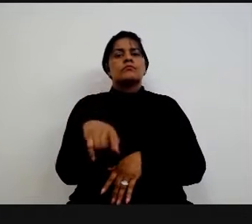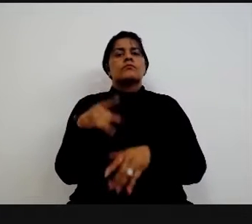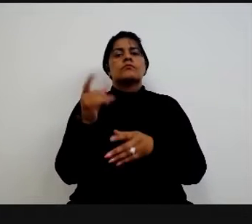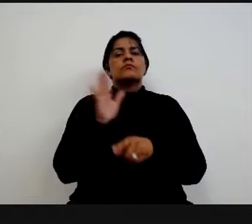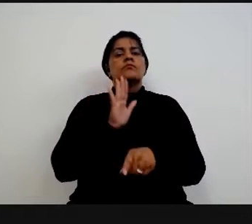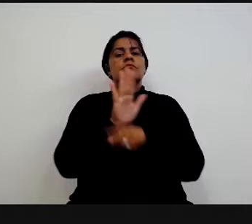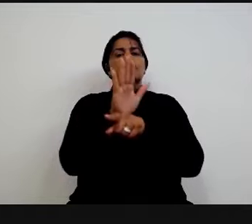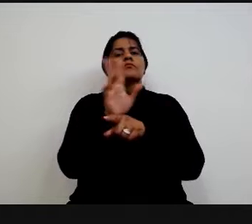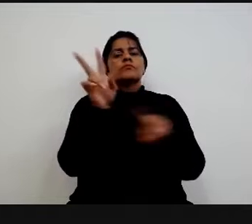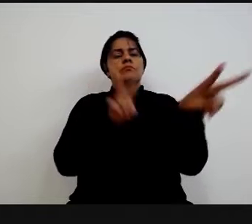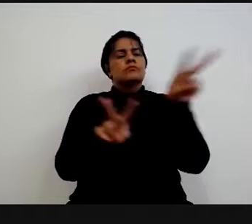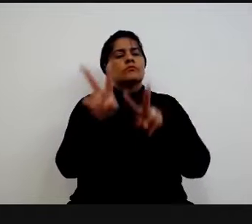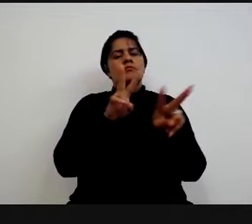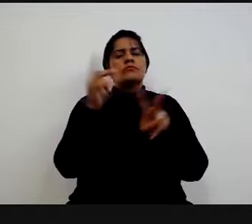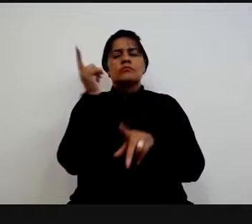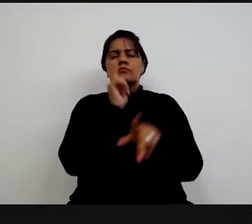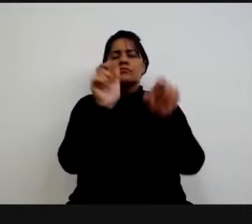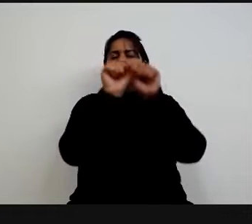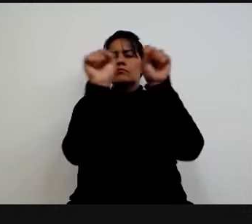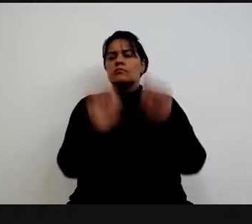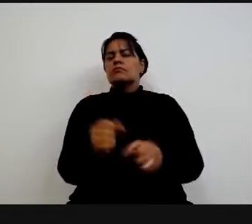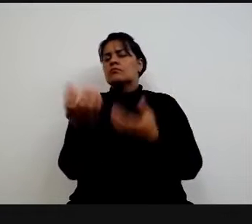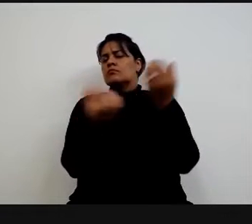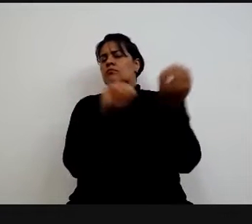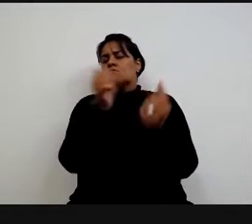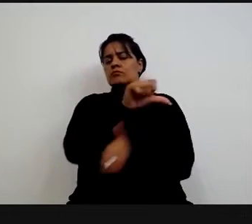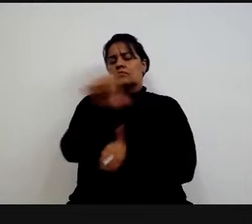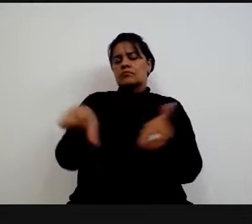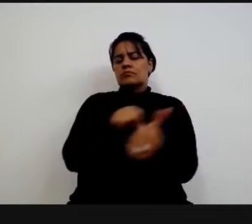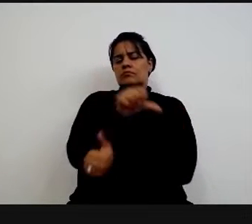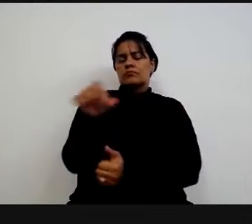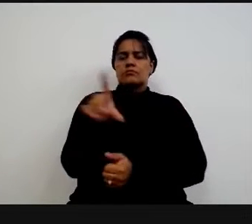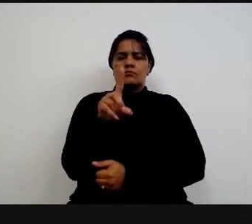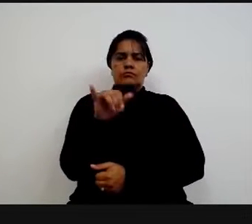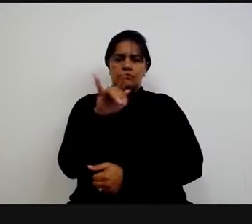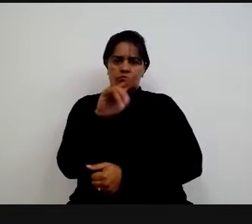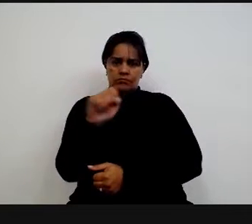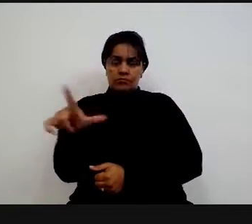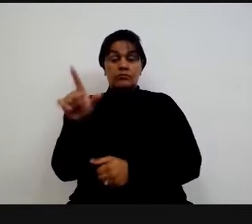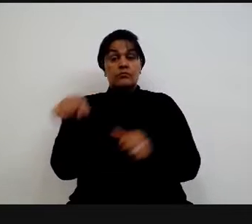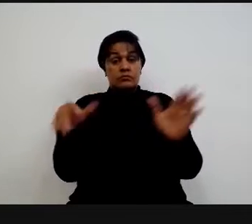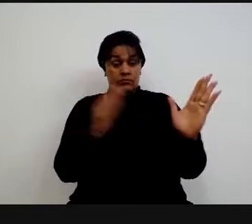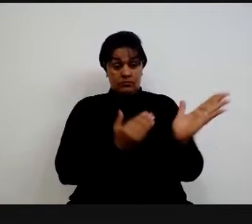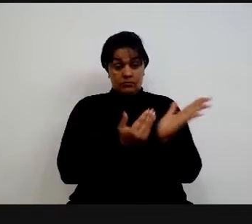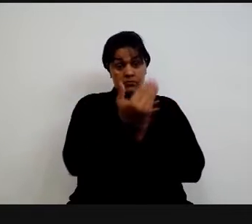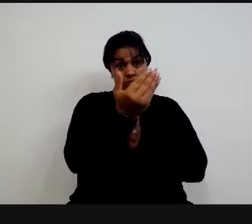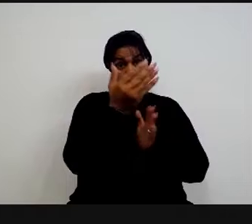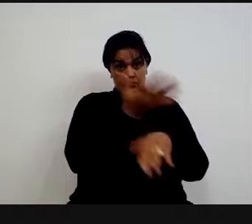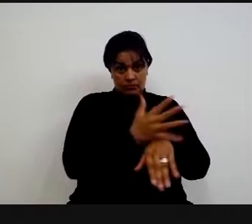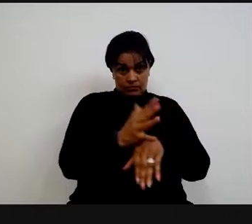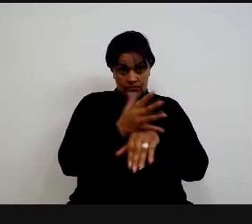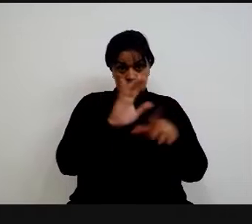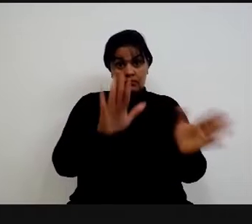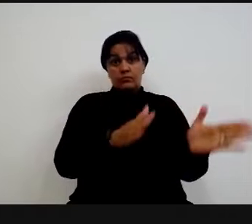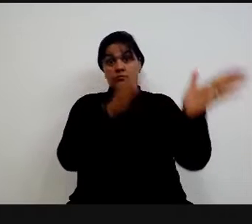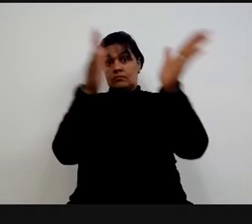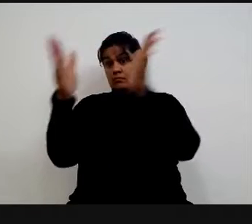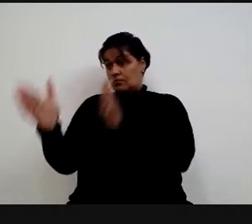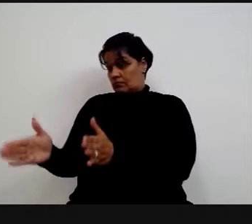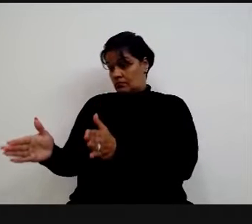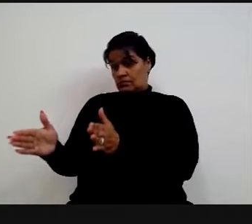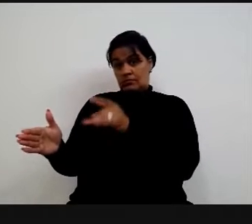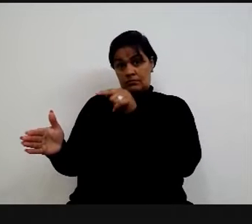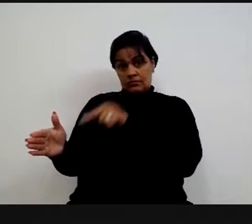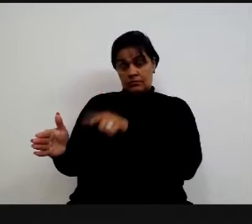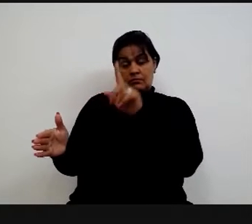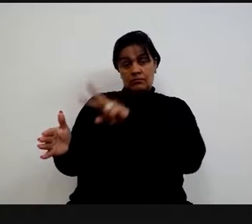visão sistêmica do que é essa transformação digital. Esse seria um primeiro momento de preparação, e, num segundo momento, a gente